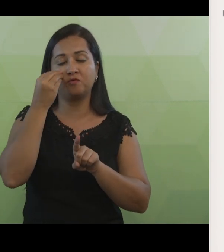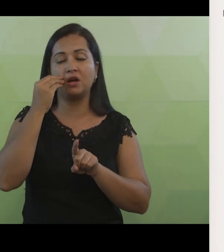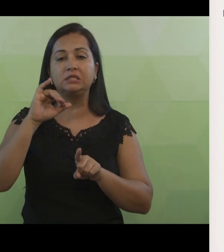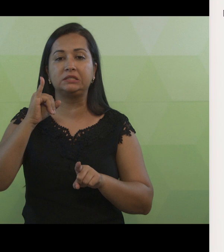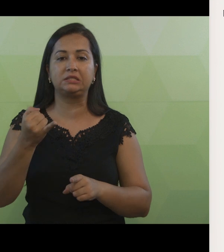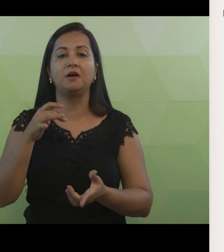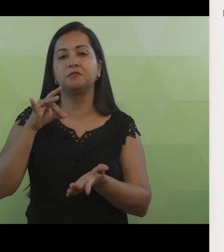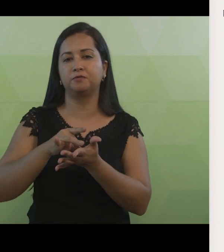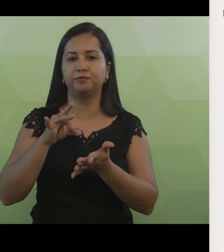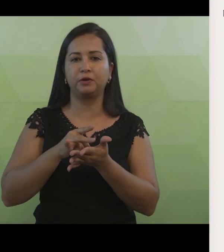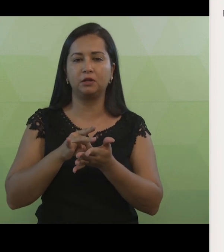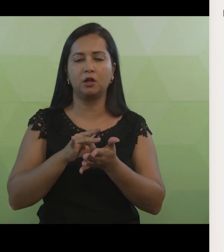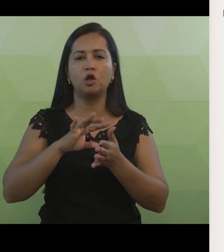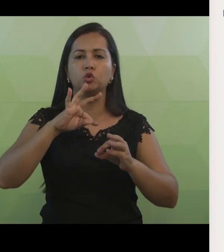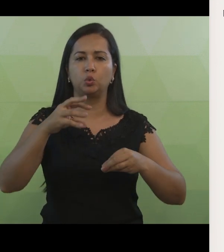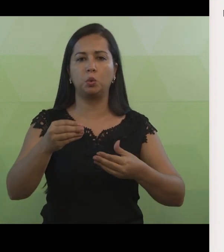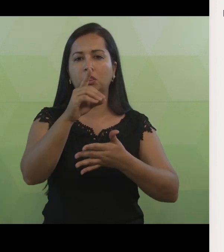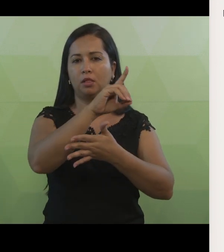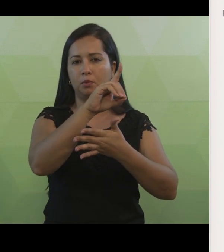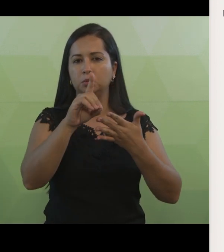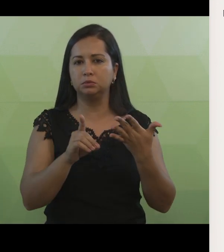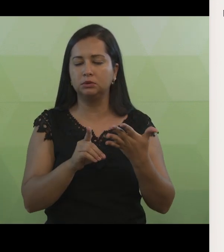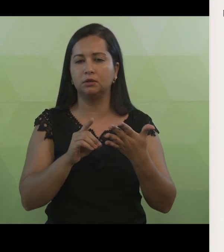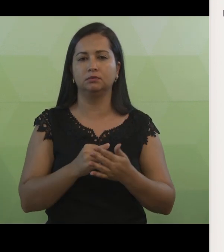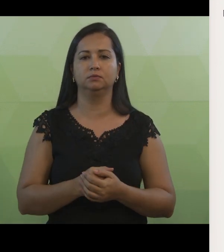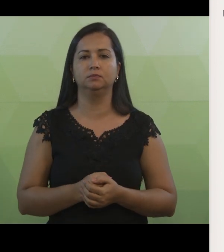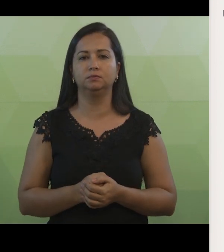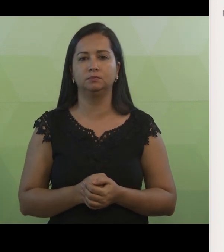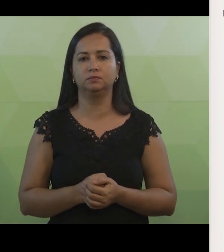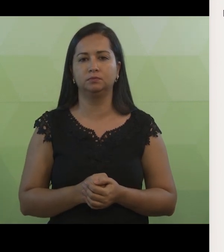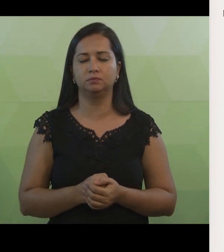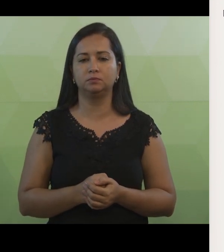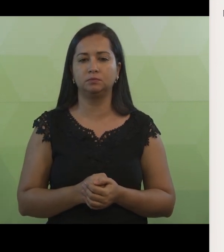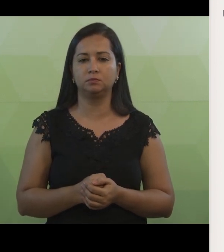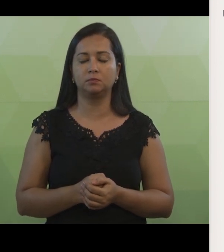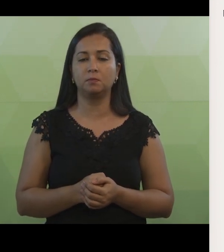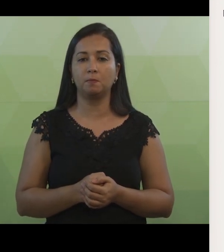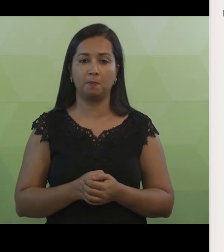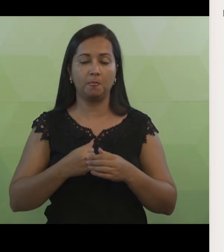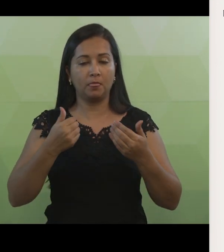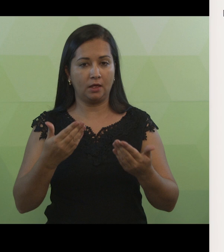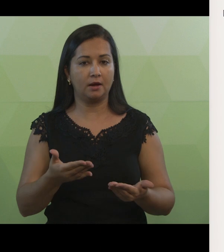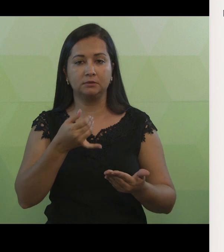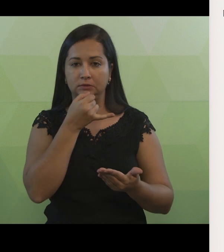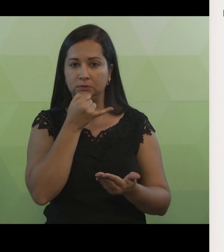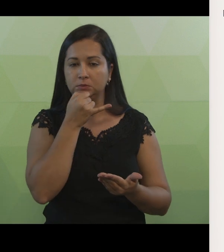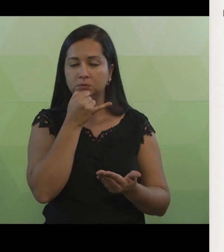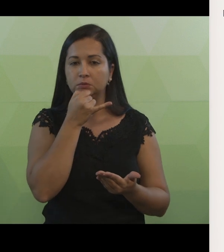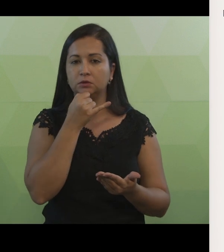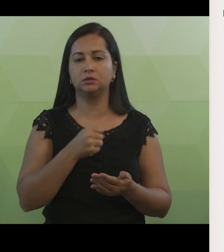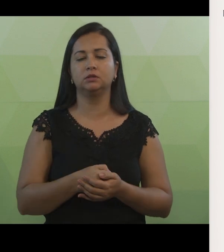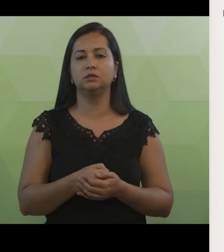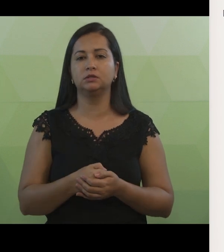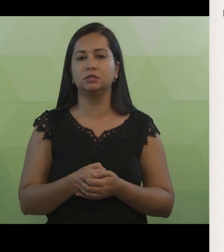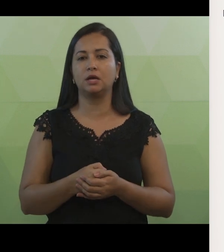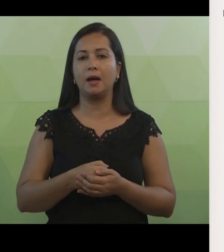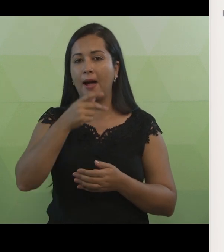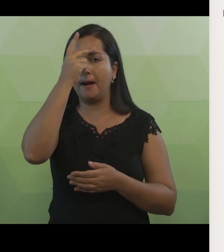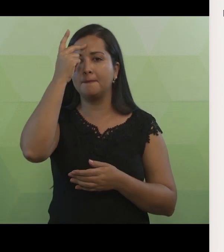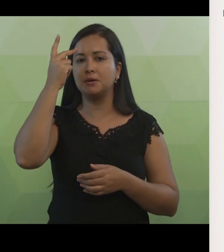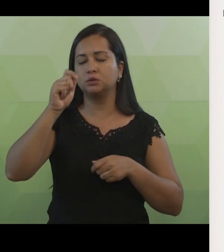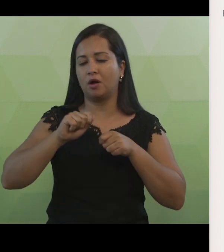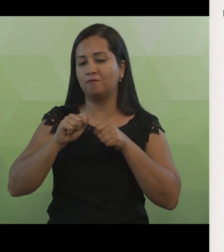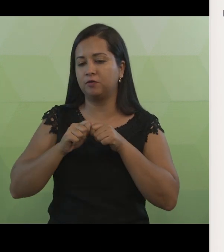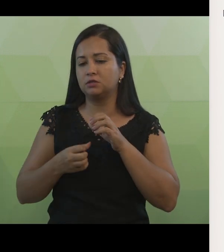verificar se o sistema segue os padrões pré-estabelecidos. Neste caso, por exemplo, o desenvolvedor estará